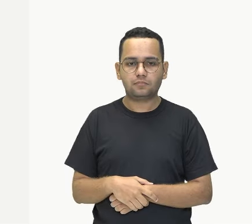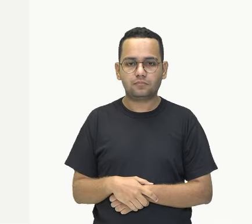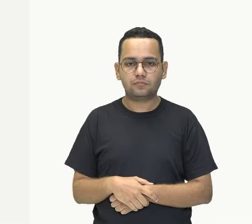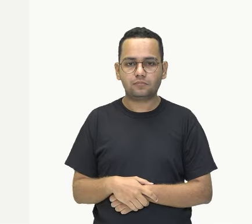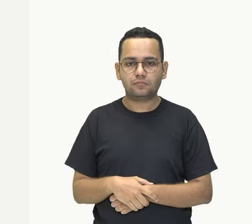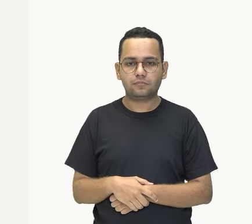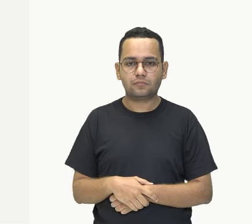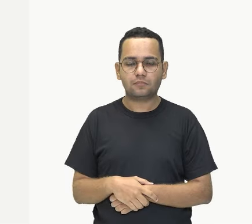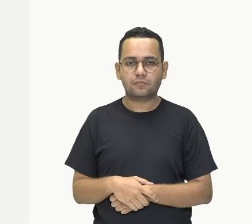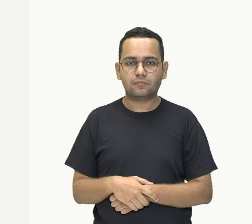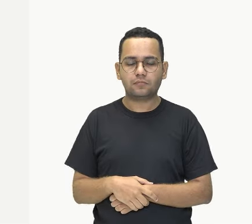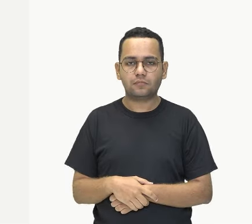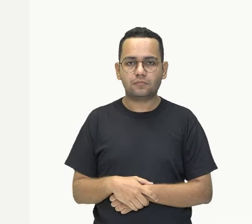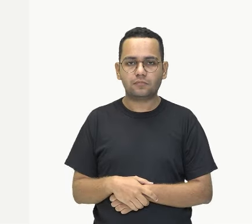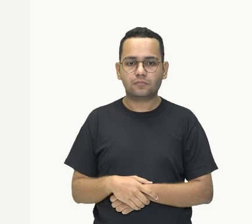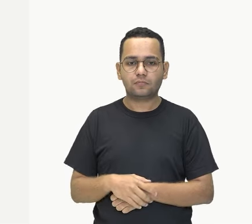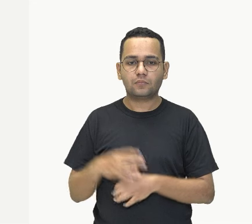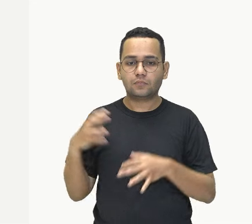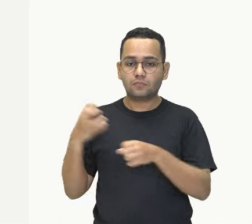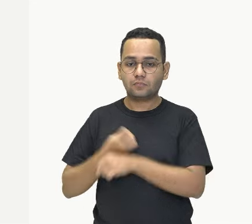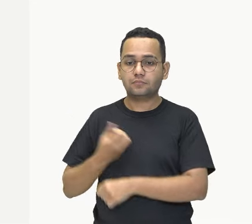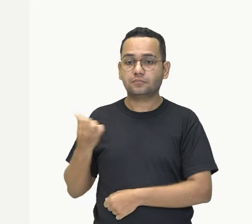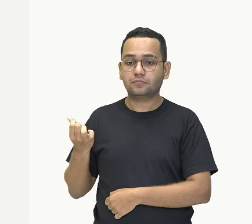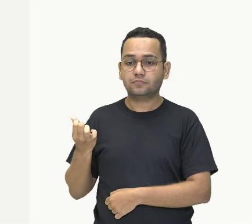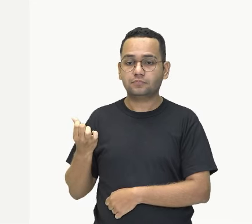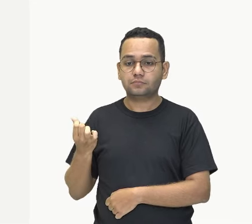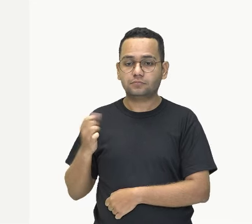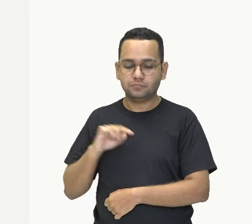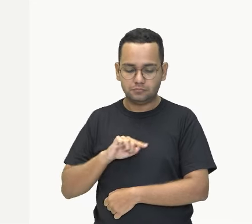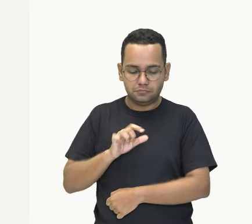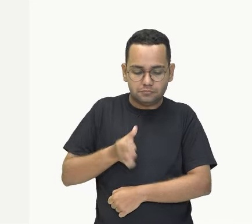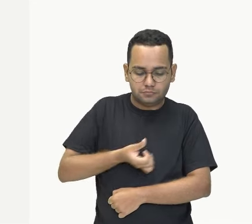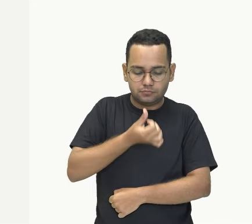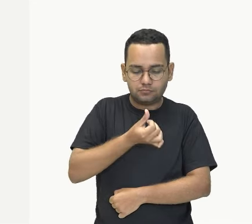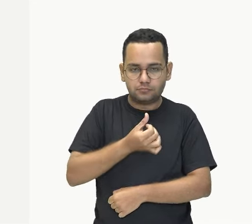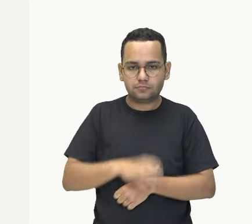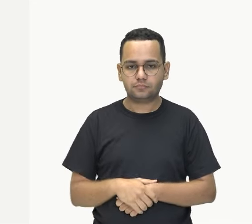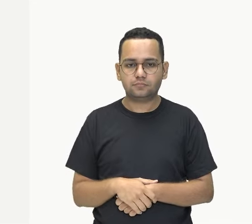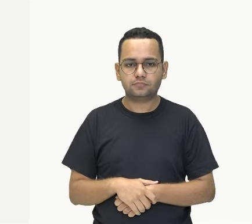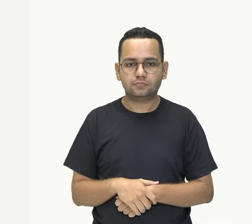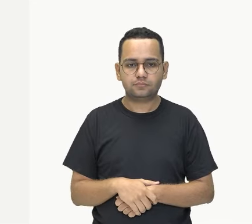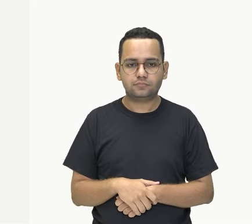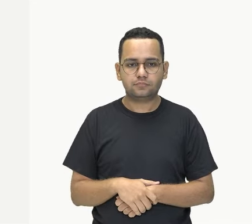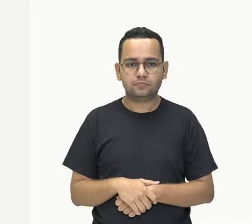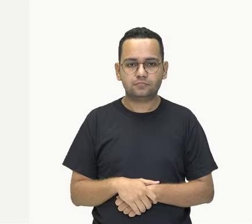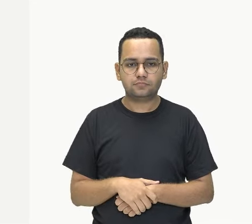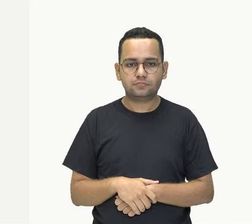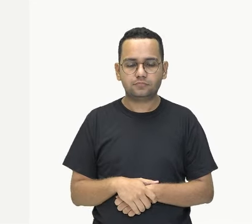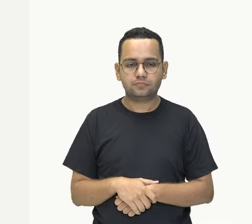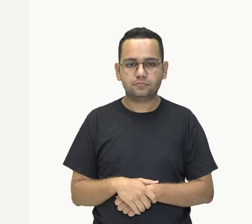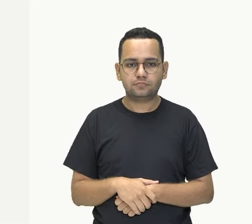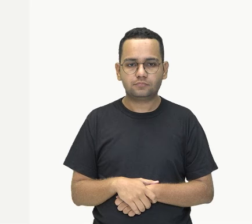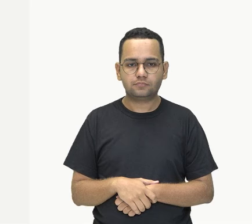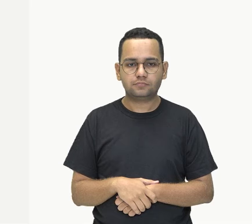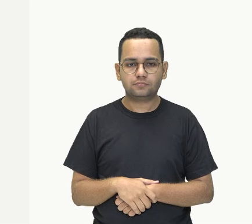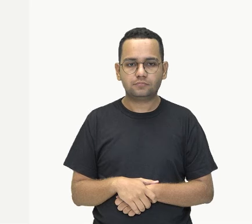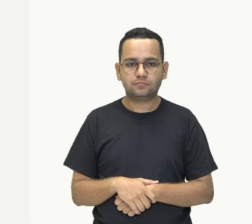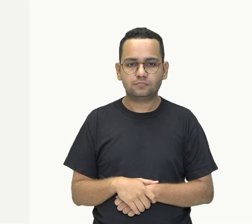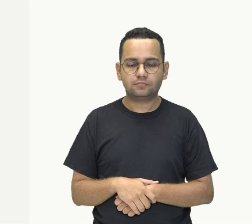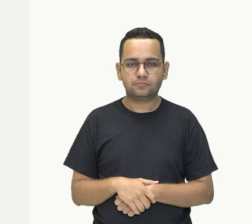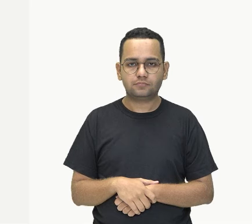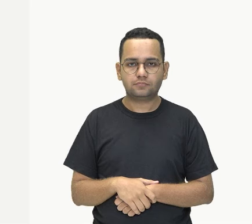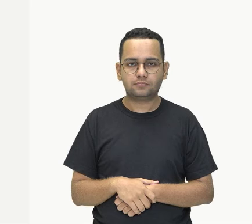meu último. Então, também vou ter 6. Tudo ok? Então,